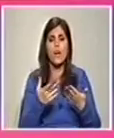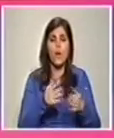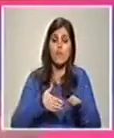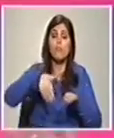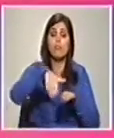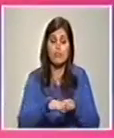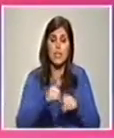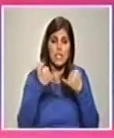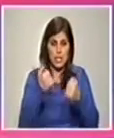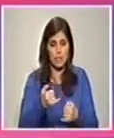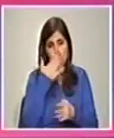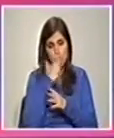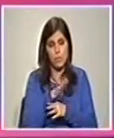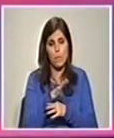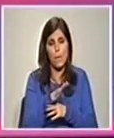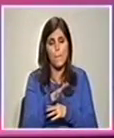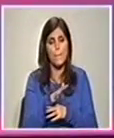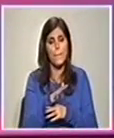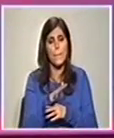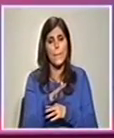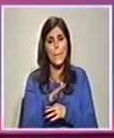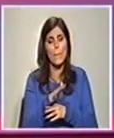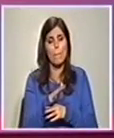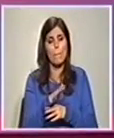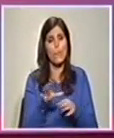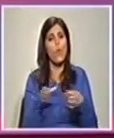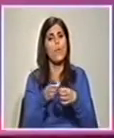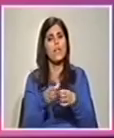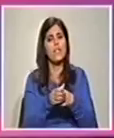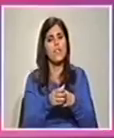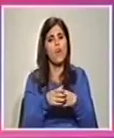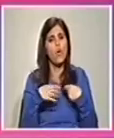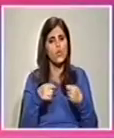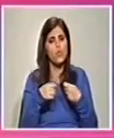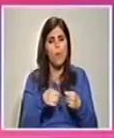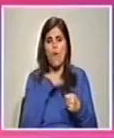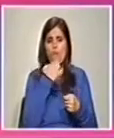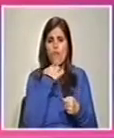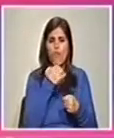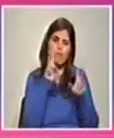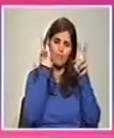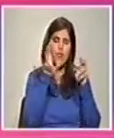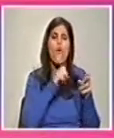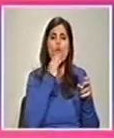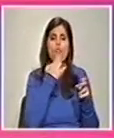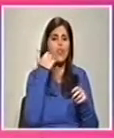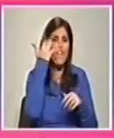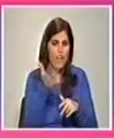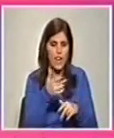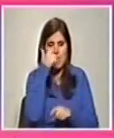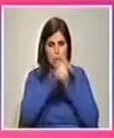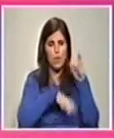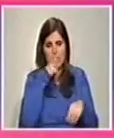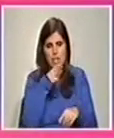salto. Um caso uhum. paradigmático para mim é o caso de uma cooperativa de consumo chamada Fruta Feia. Uhum. Basicamente, os consumidores dizem,